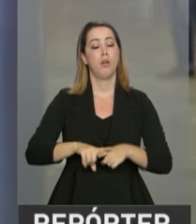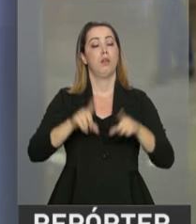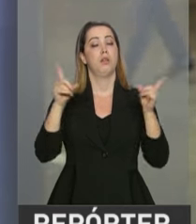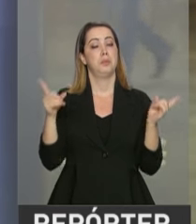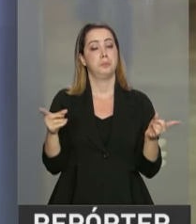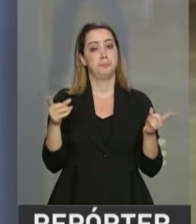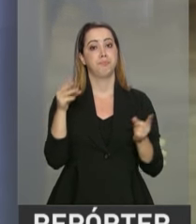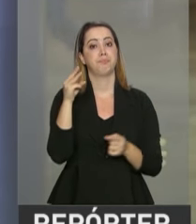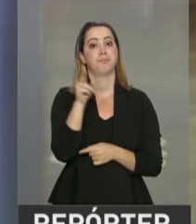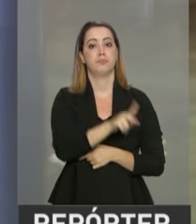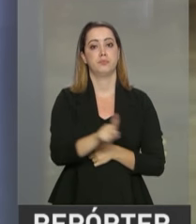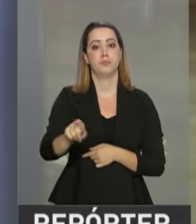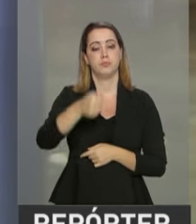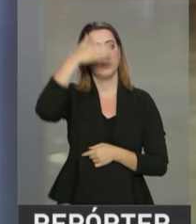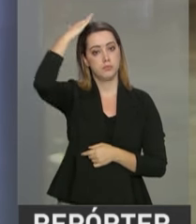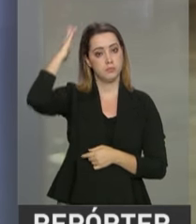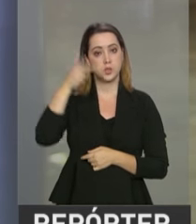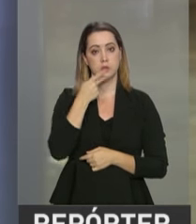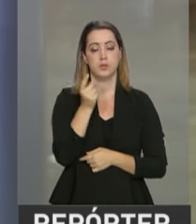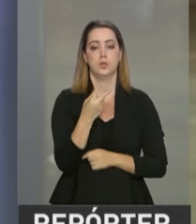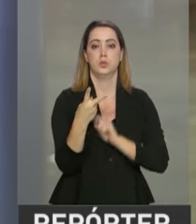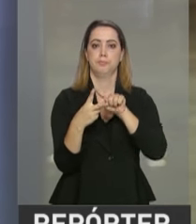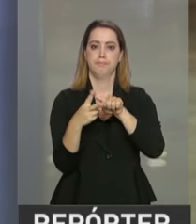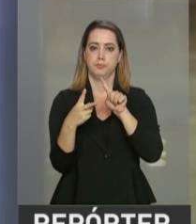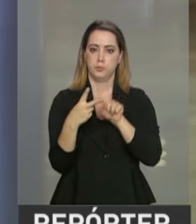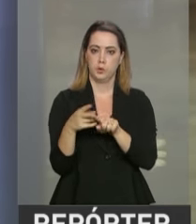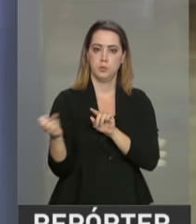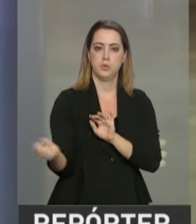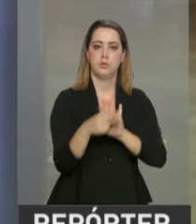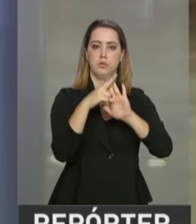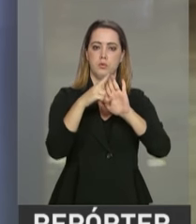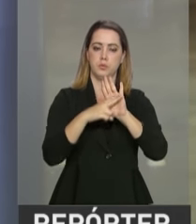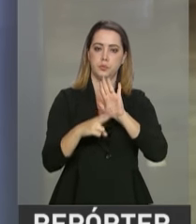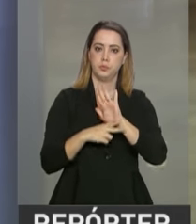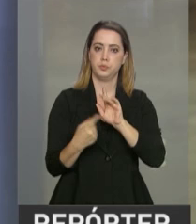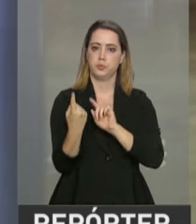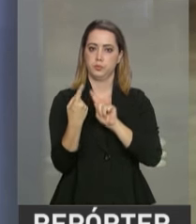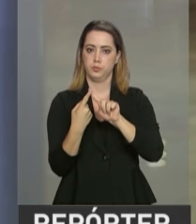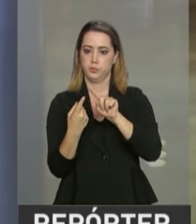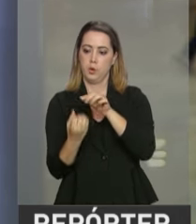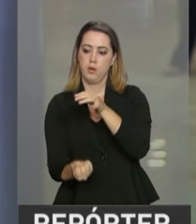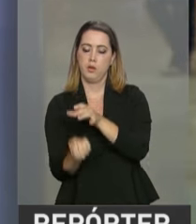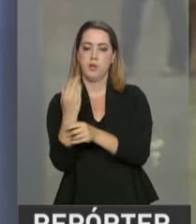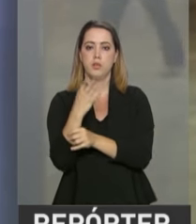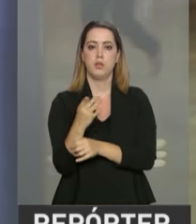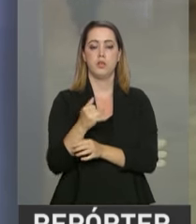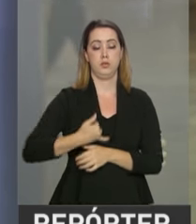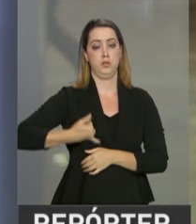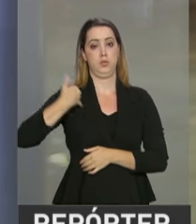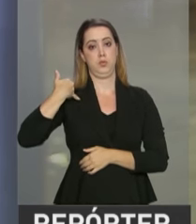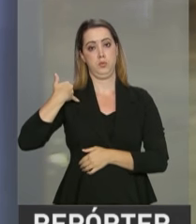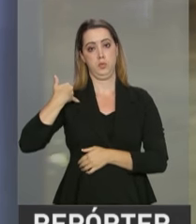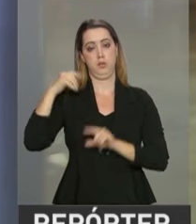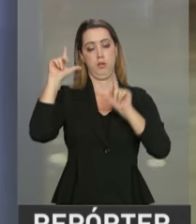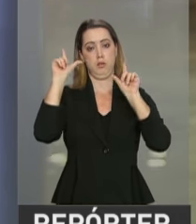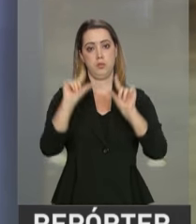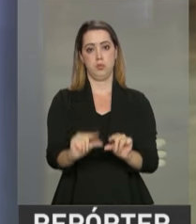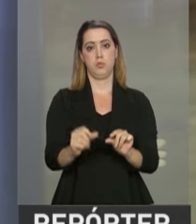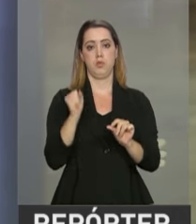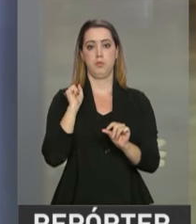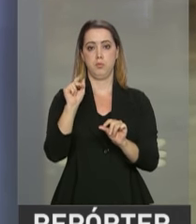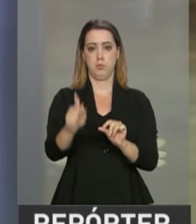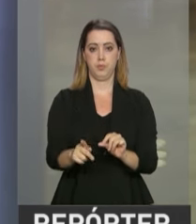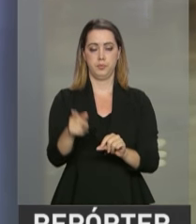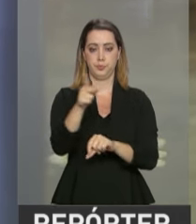Michel Temer adiantou dois pontos da reforma da Previdência. Vai ser criada uma idade mínima para a aposentadoria no país